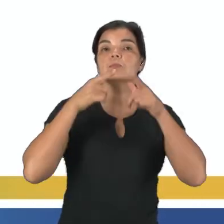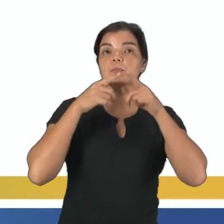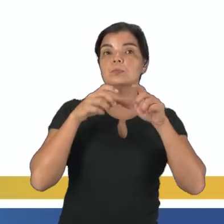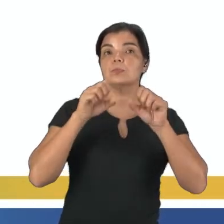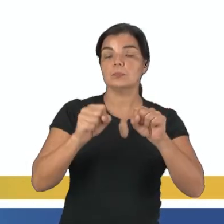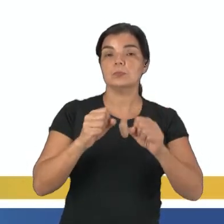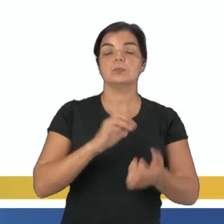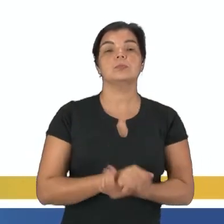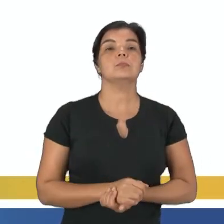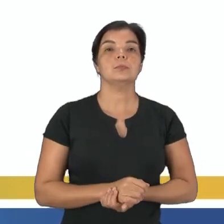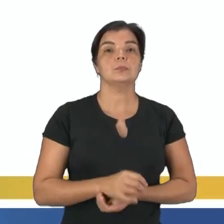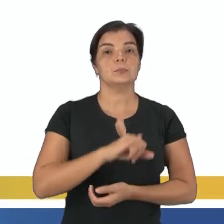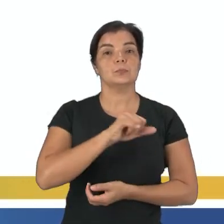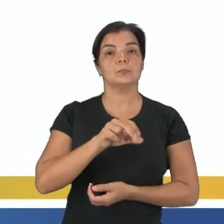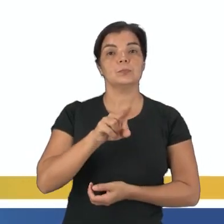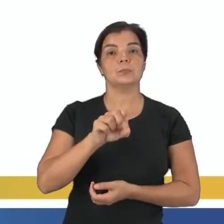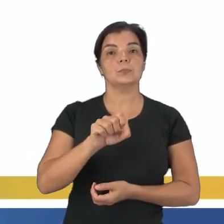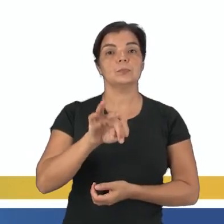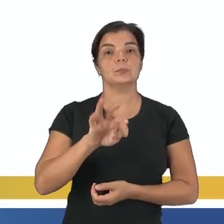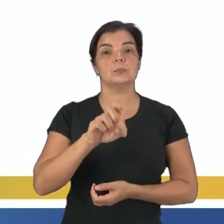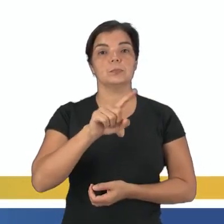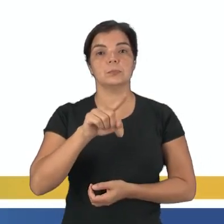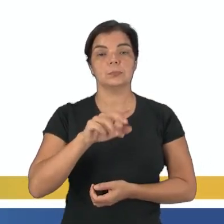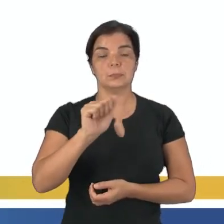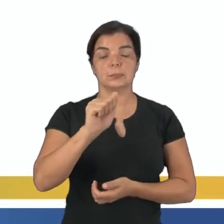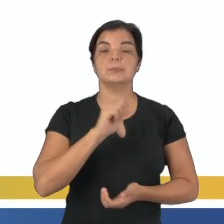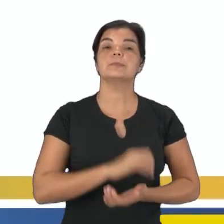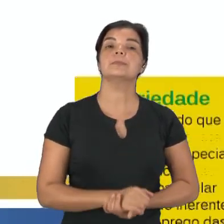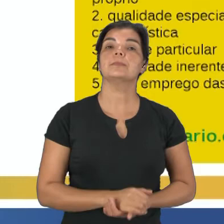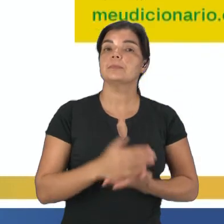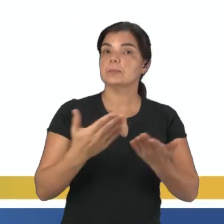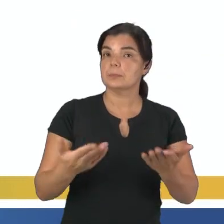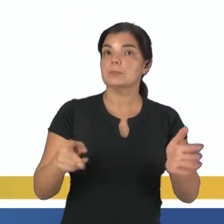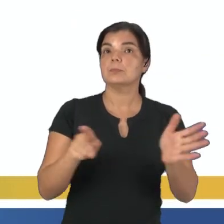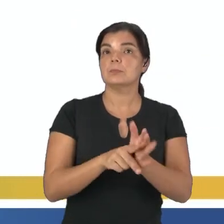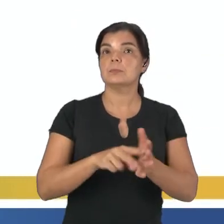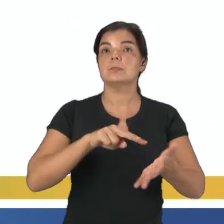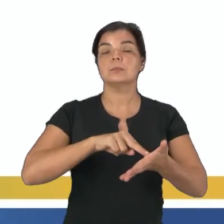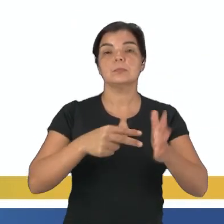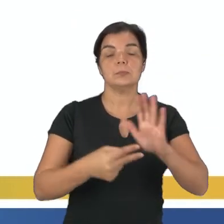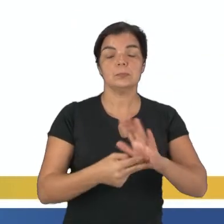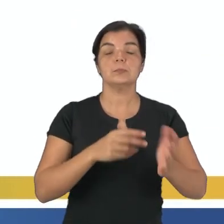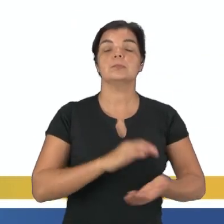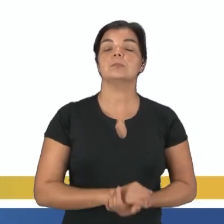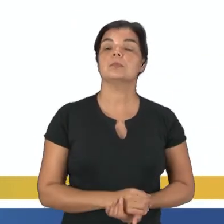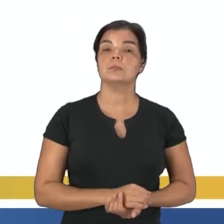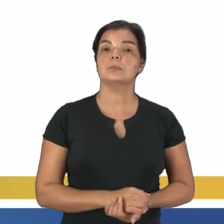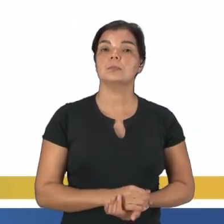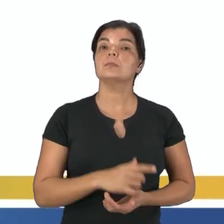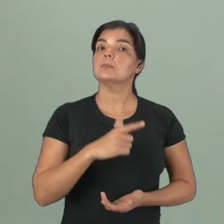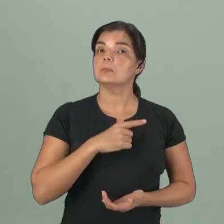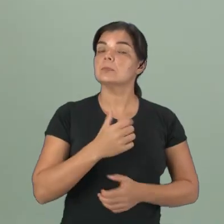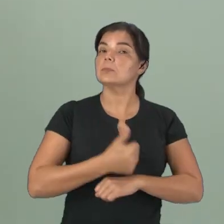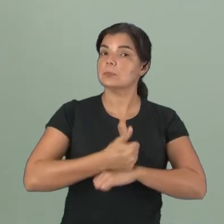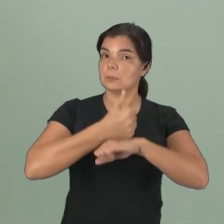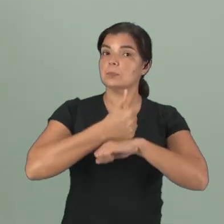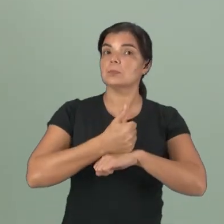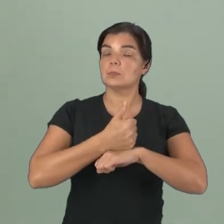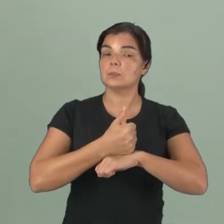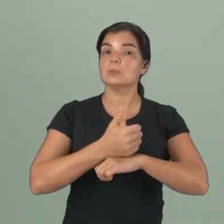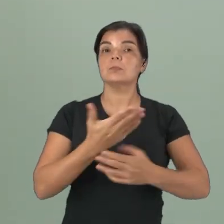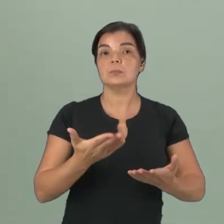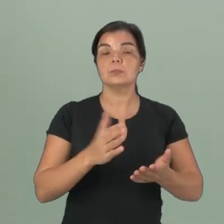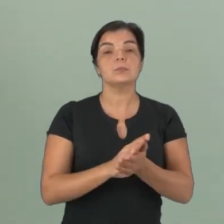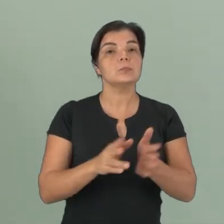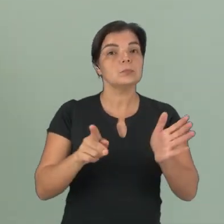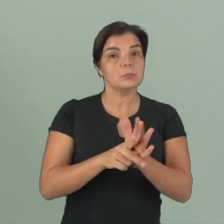bom emprego da linguagem, que é igual justeza. A propriedade, gente, ela é a qualidade daquilo que